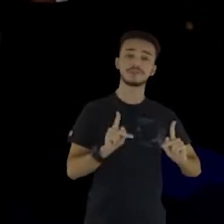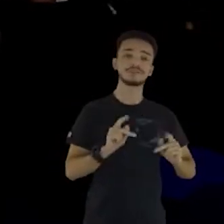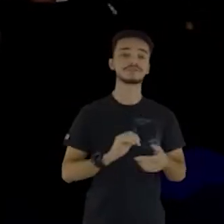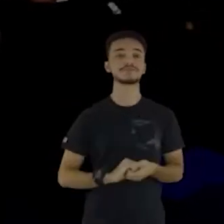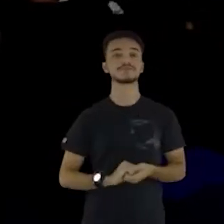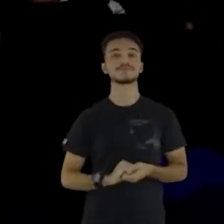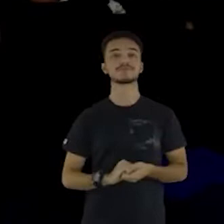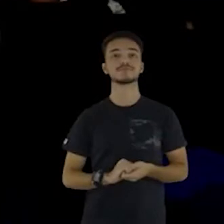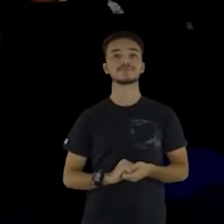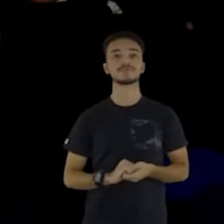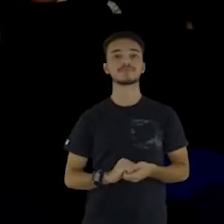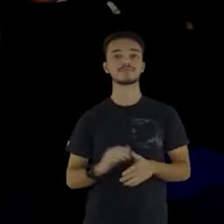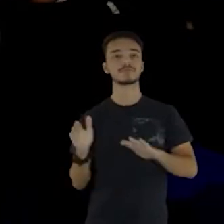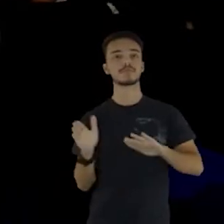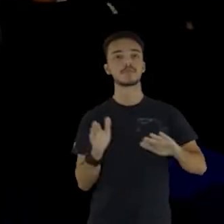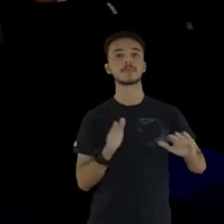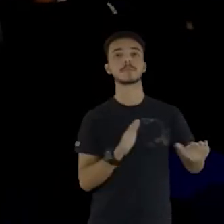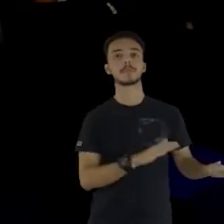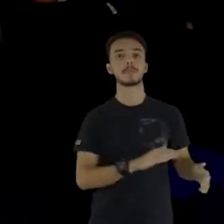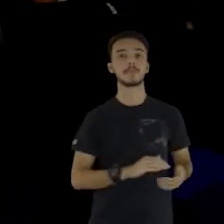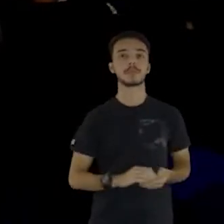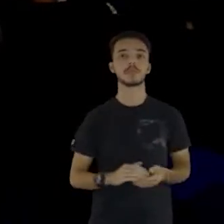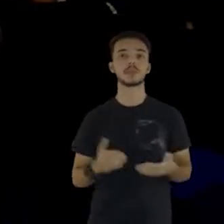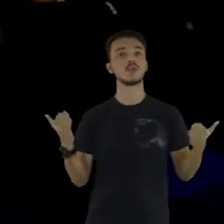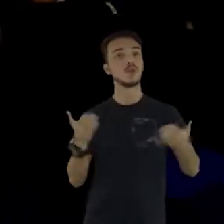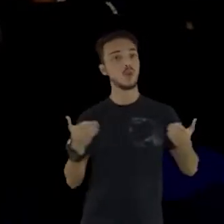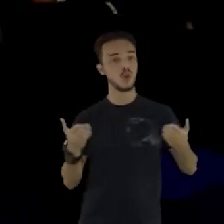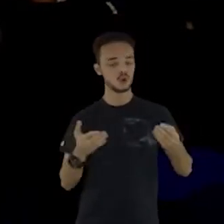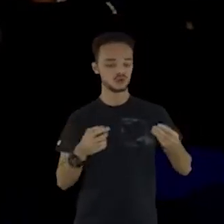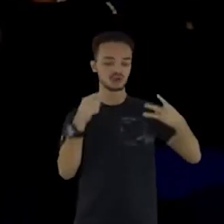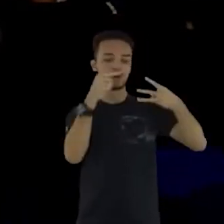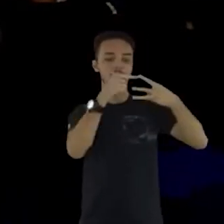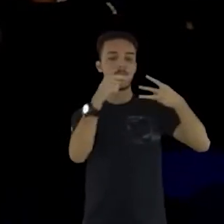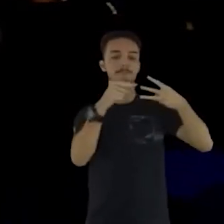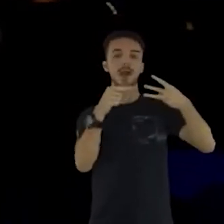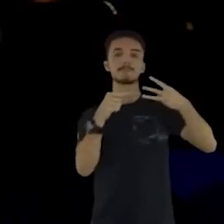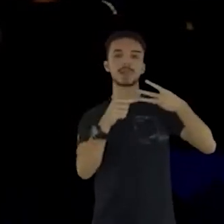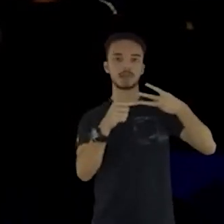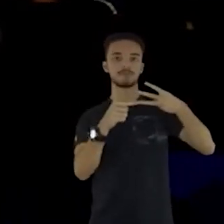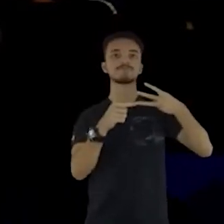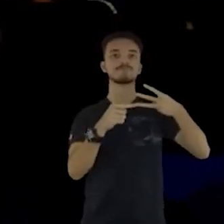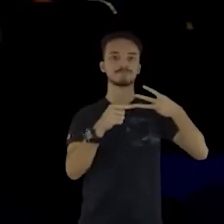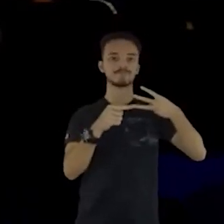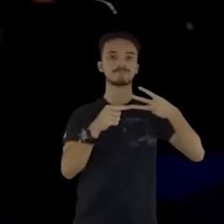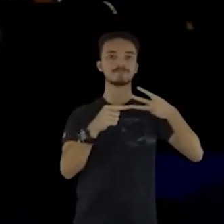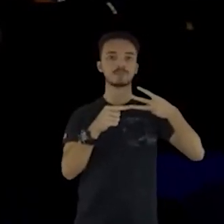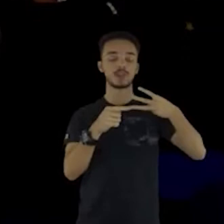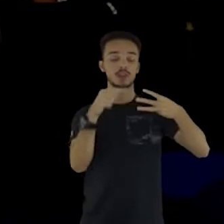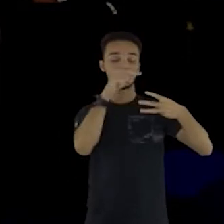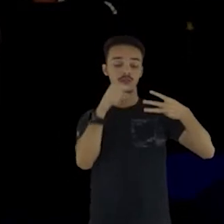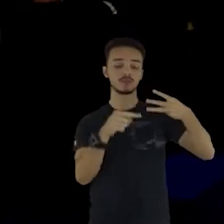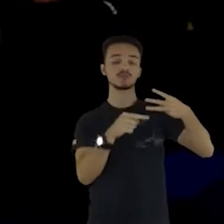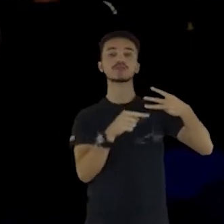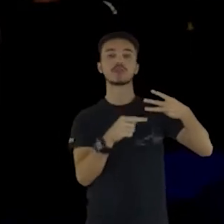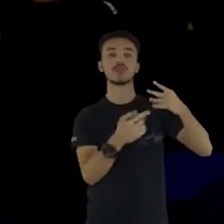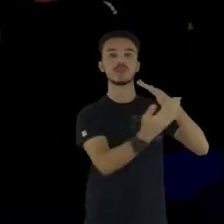nessa noite, bem rapidamente, três princípios que vai te